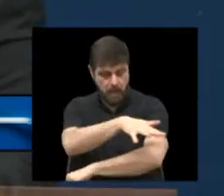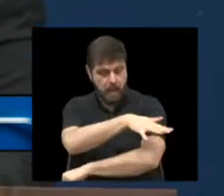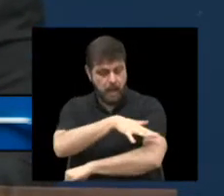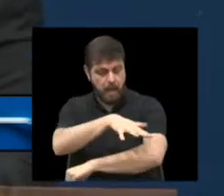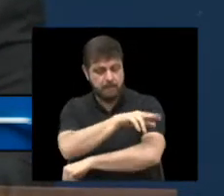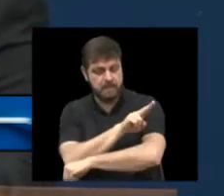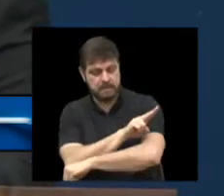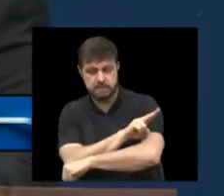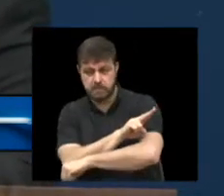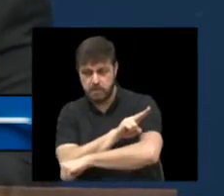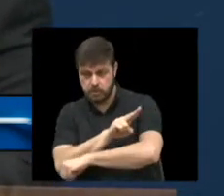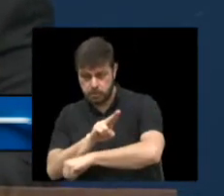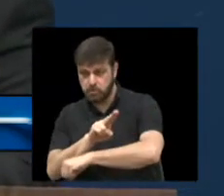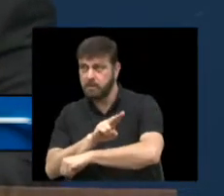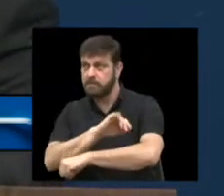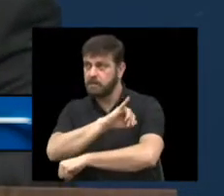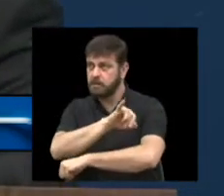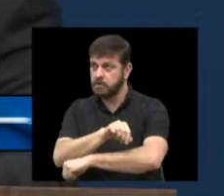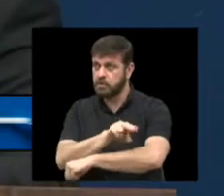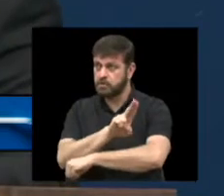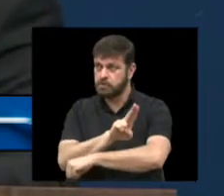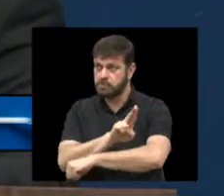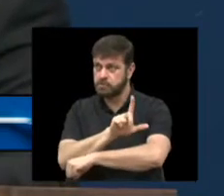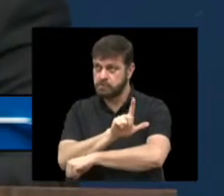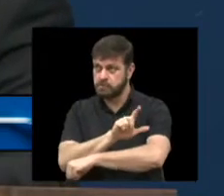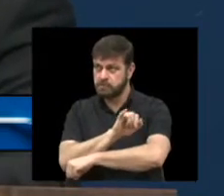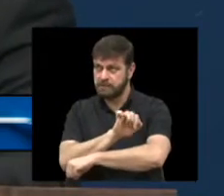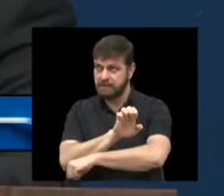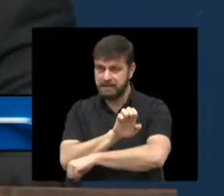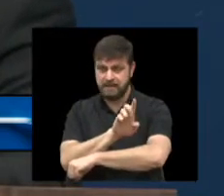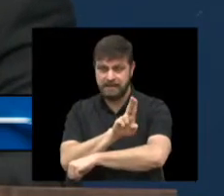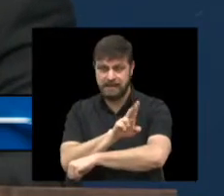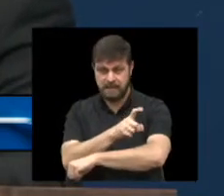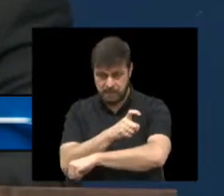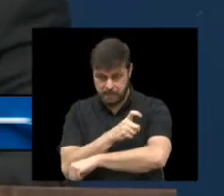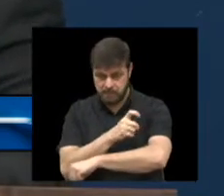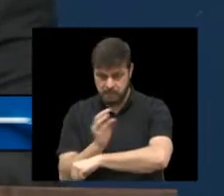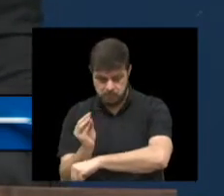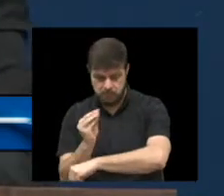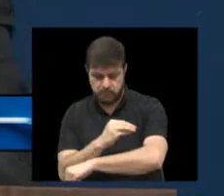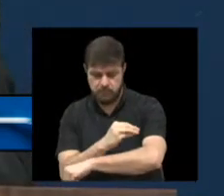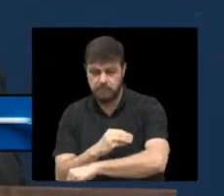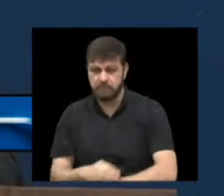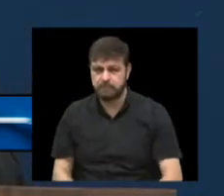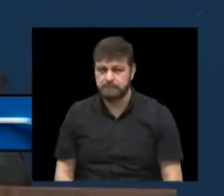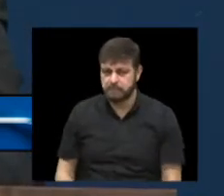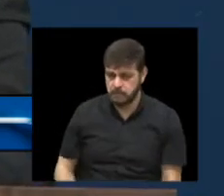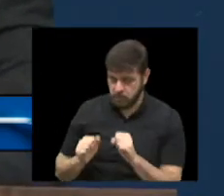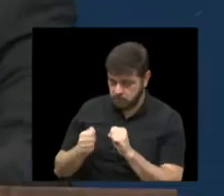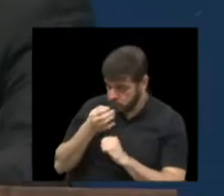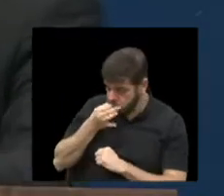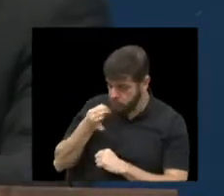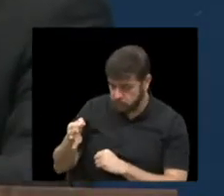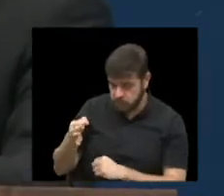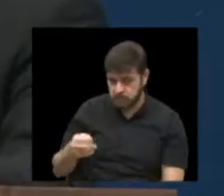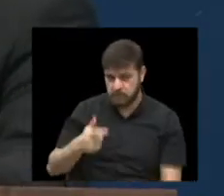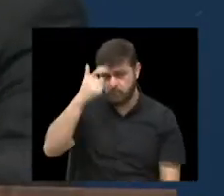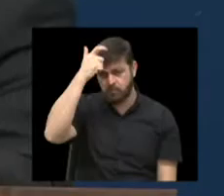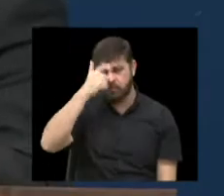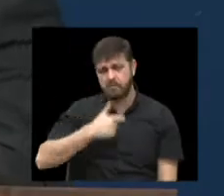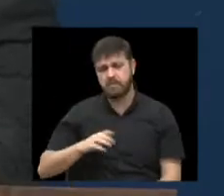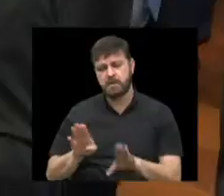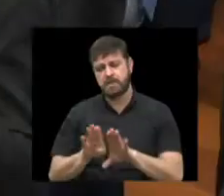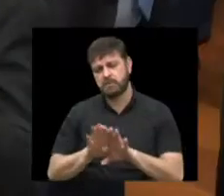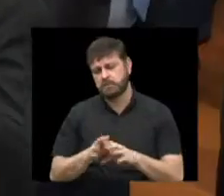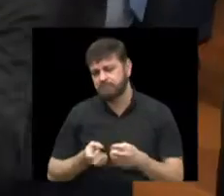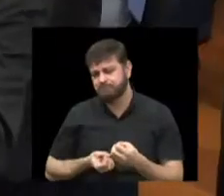praça na nossa cidade. Permita uma parte, nobre vereador Marques, Felipe Marques, eu quero também expressar